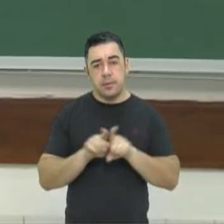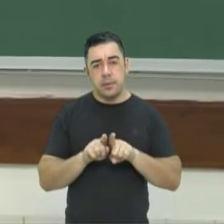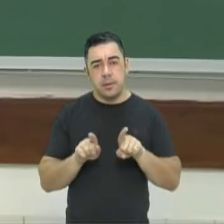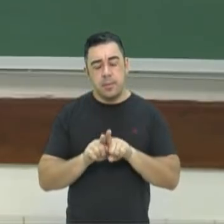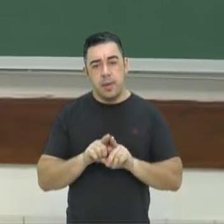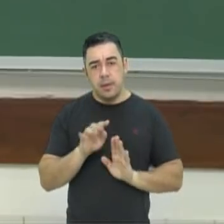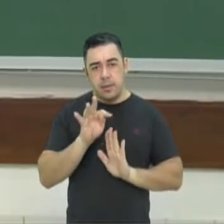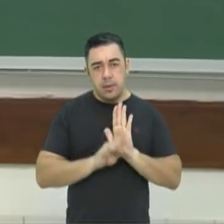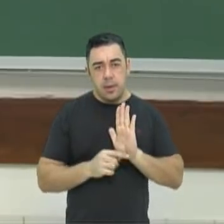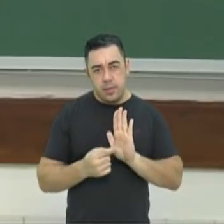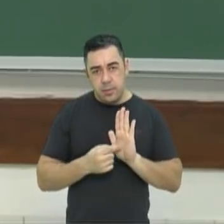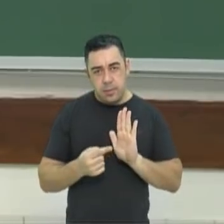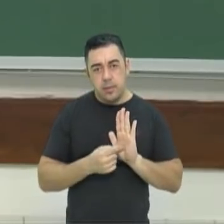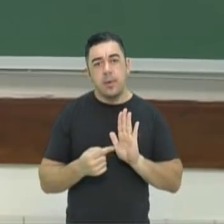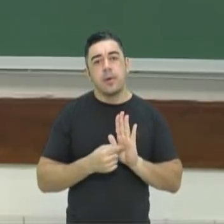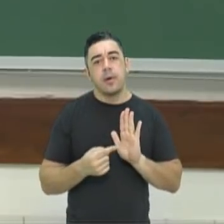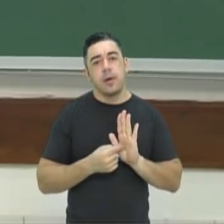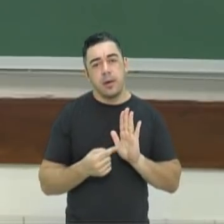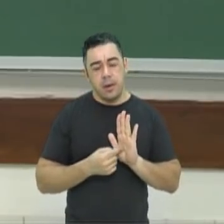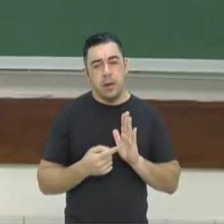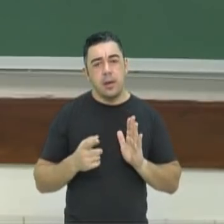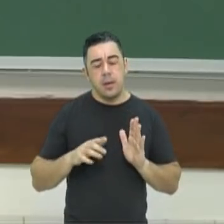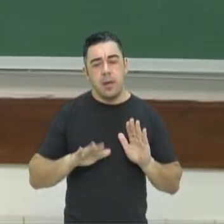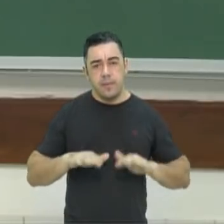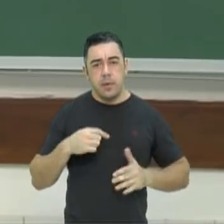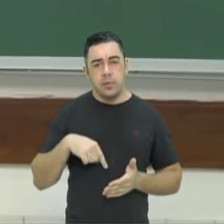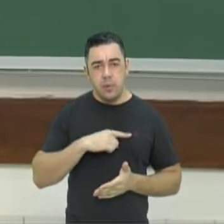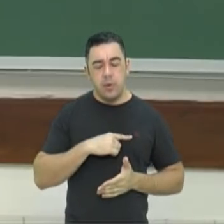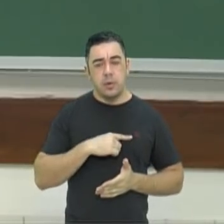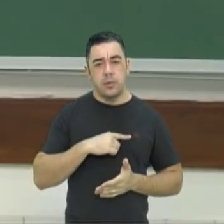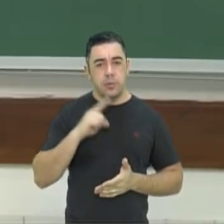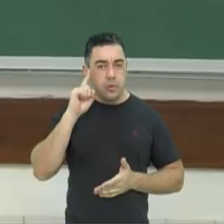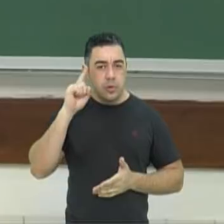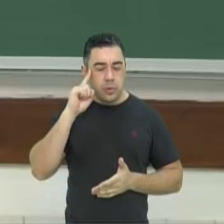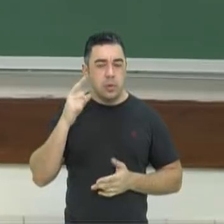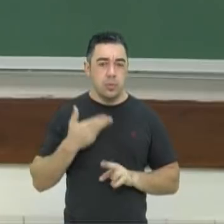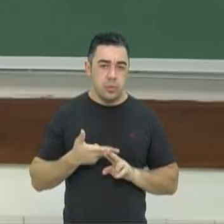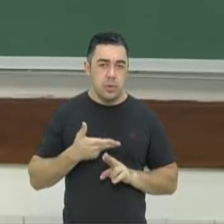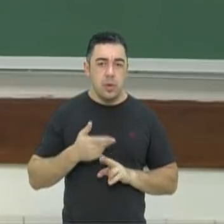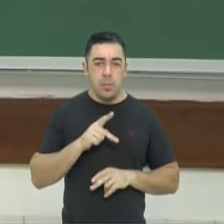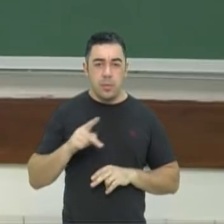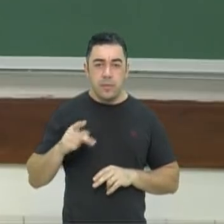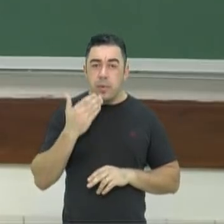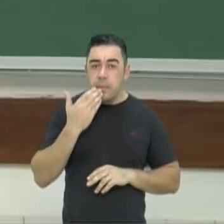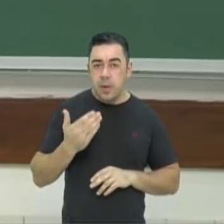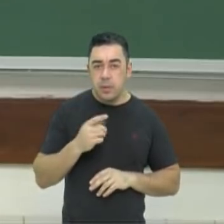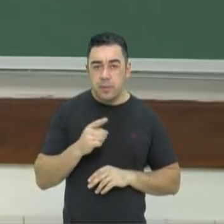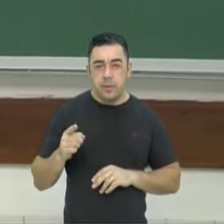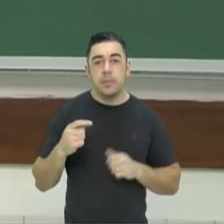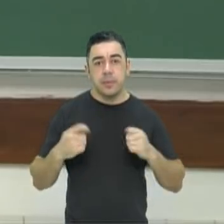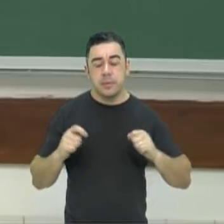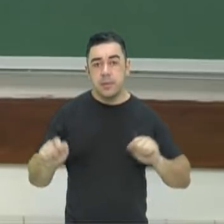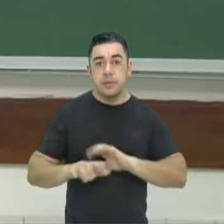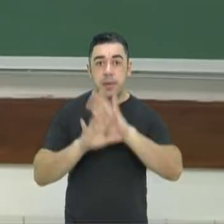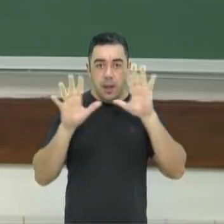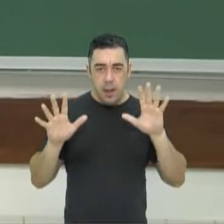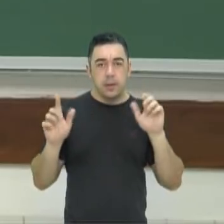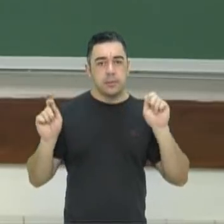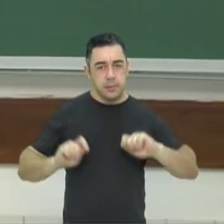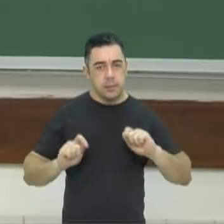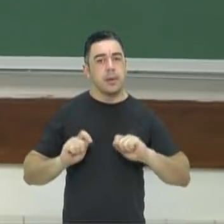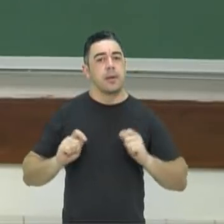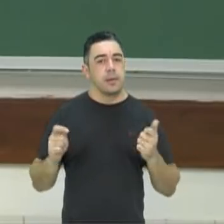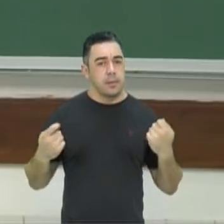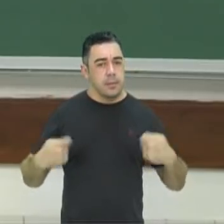nos textos que nós escrevemos aí no nosso dia a dia, aqueles textos que os professores pedem para vocês fazerem, eles têm que ser o quê?